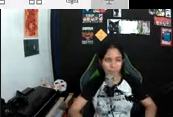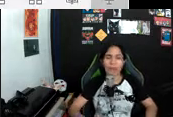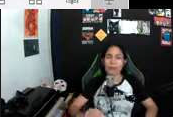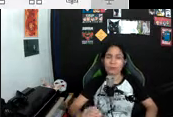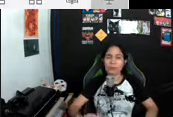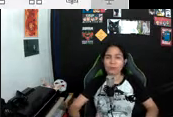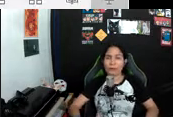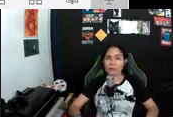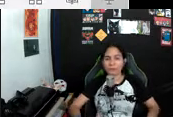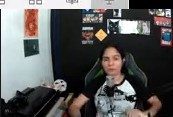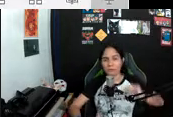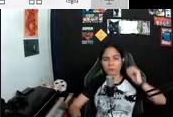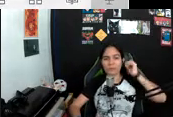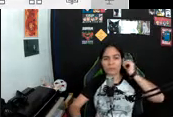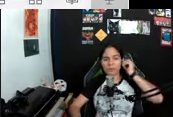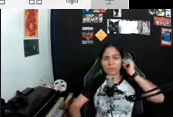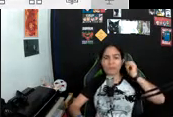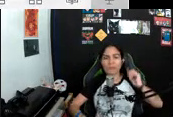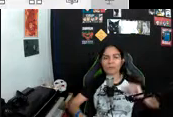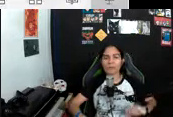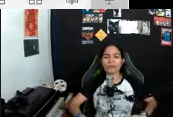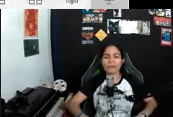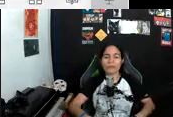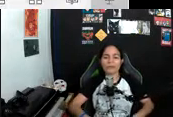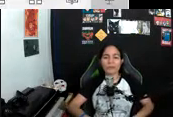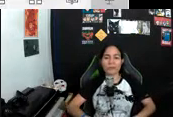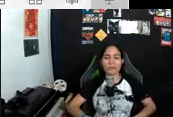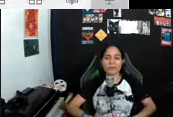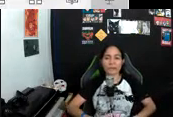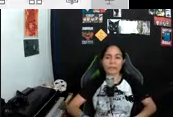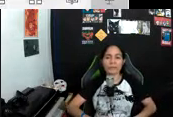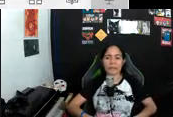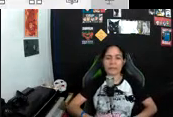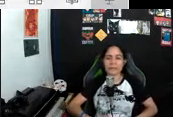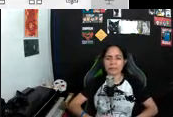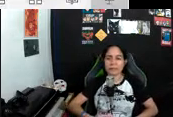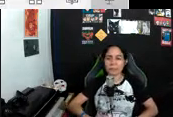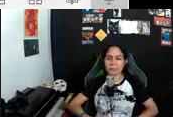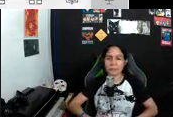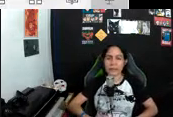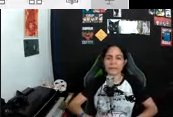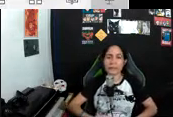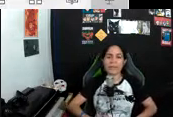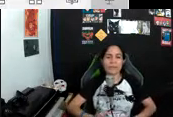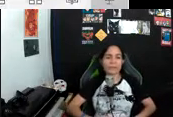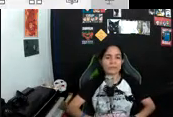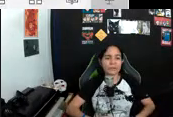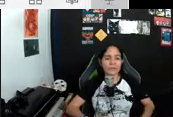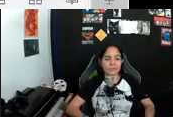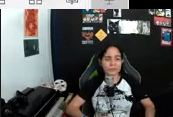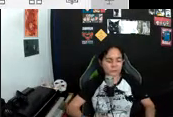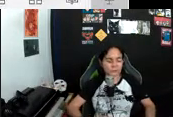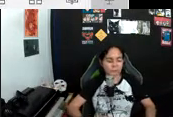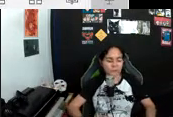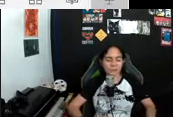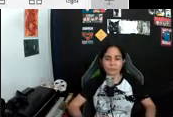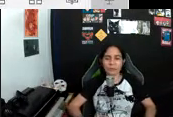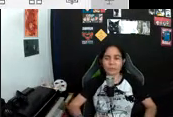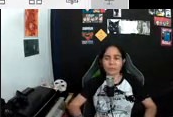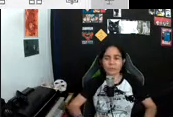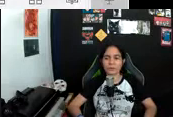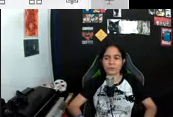humanos. O artigo 2º diz que aprimorar seus conhecimentos técnicos, científicos e culturais que dão sustentação à